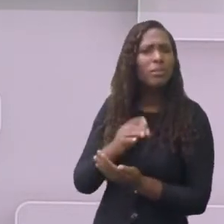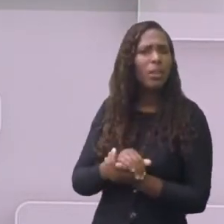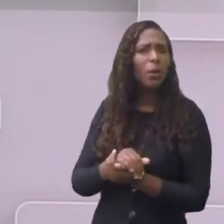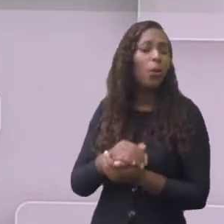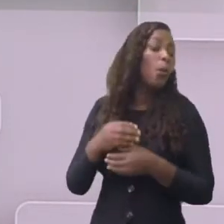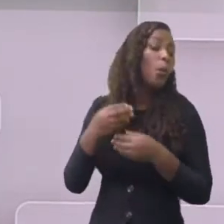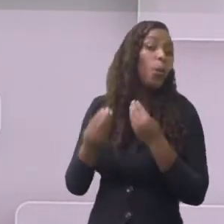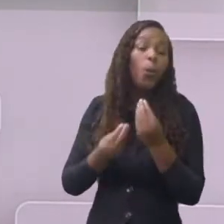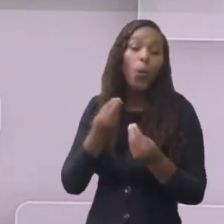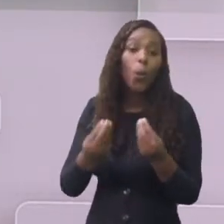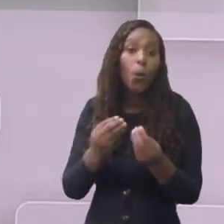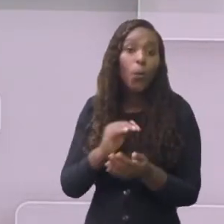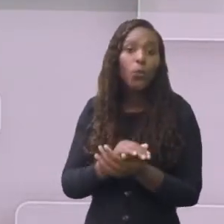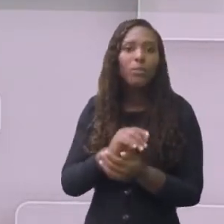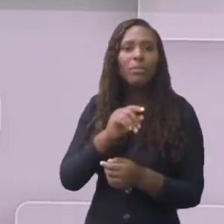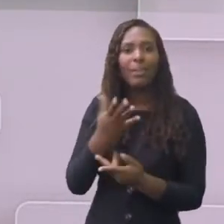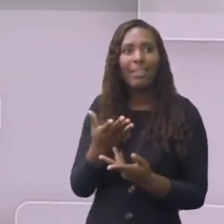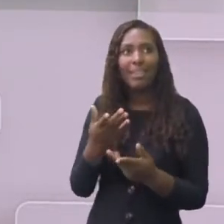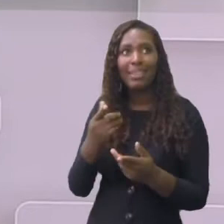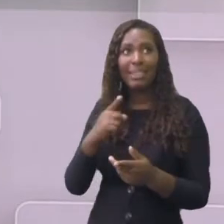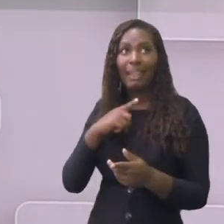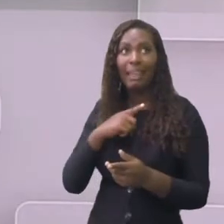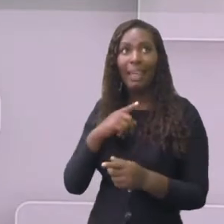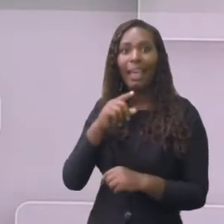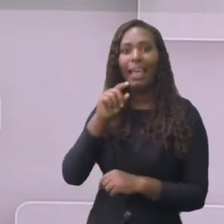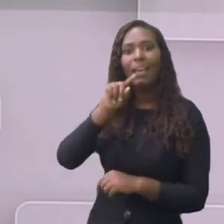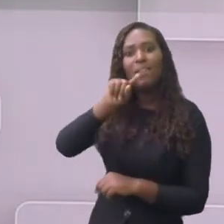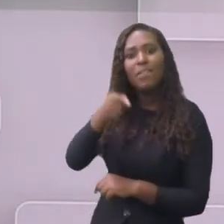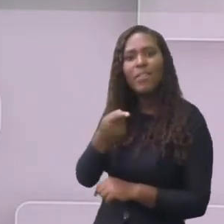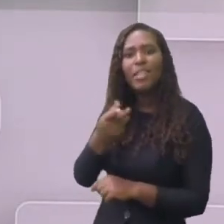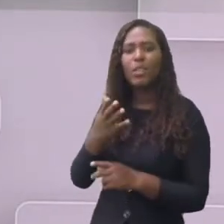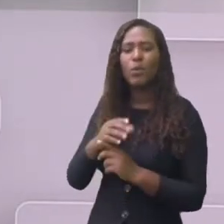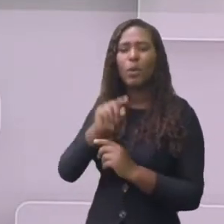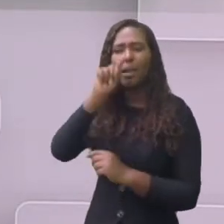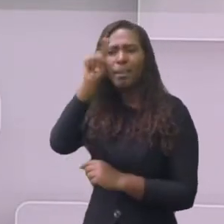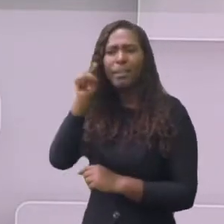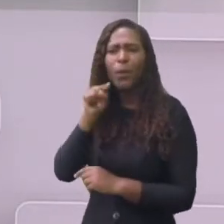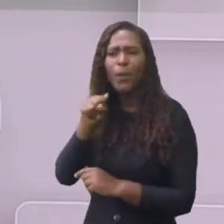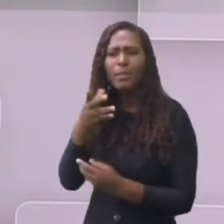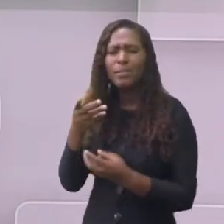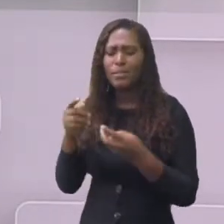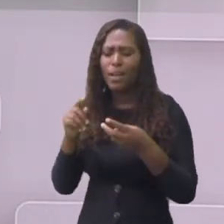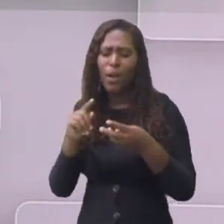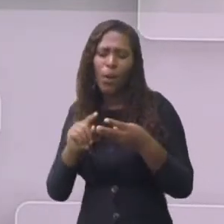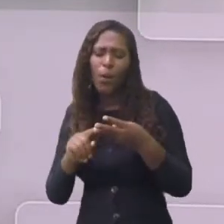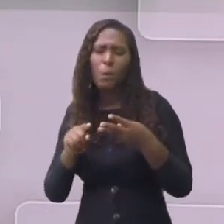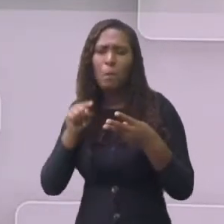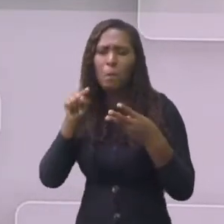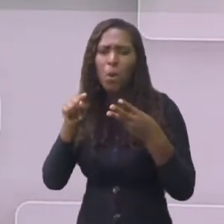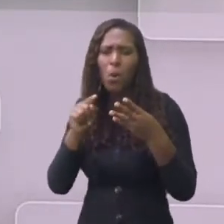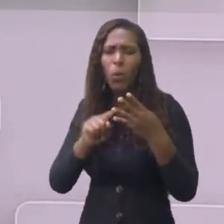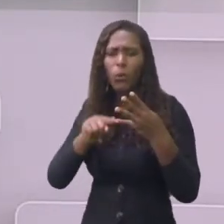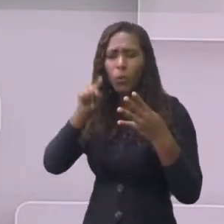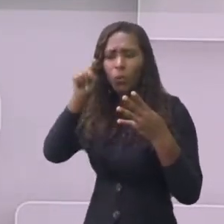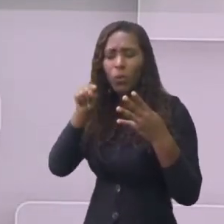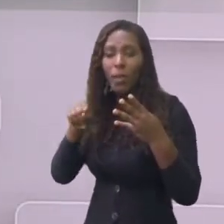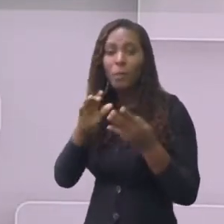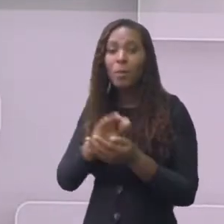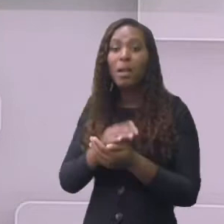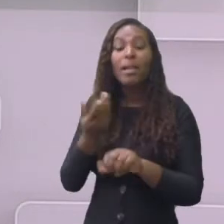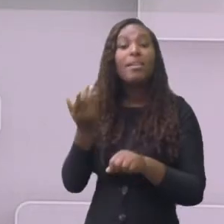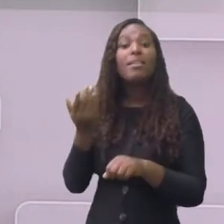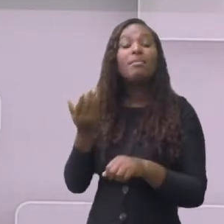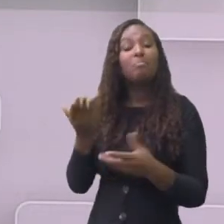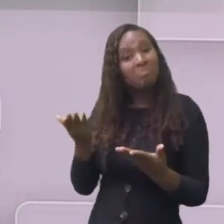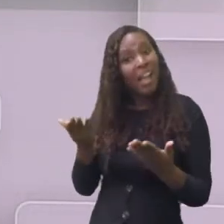gente tem a exclamação, a interrogação, a vírgula. Então vamos observar, vamos pegar esse sinal de pontuação que está de verde, que é o